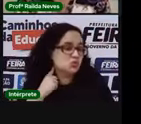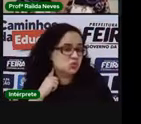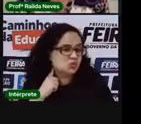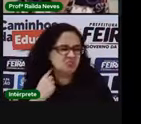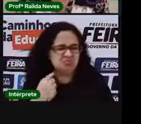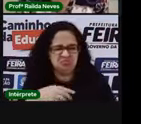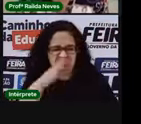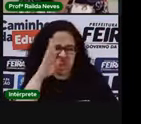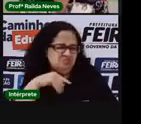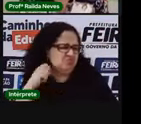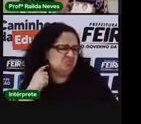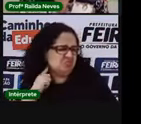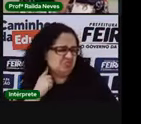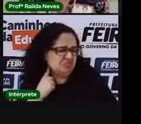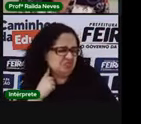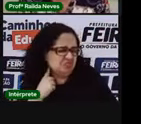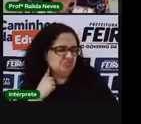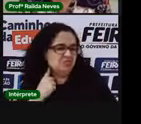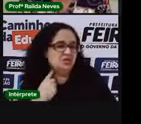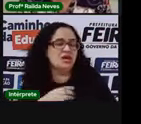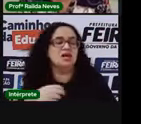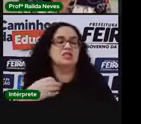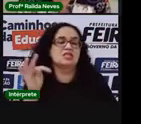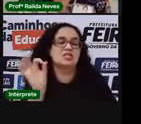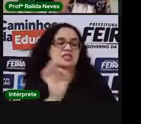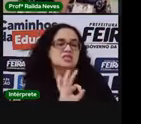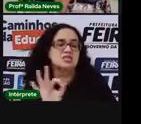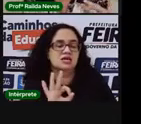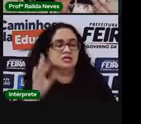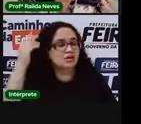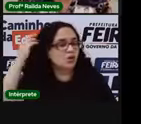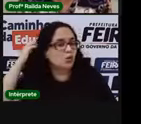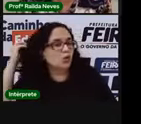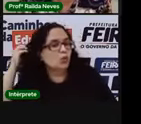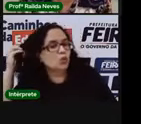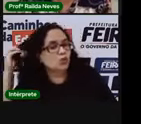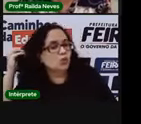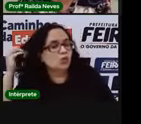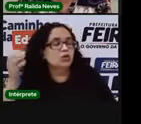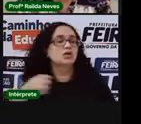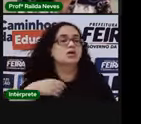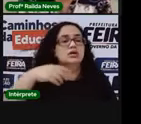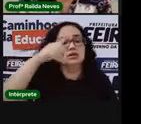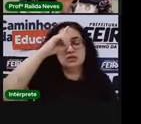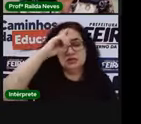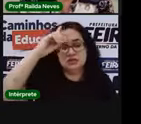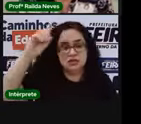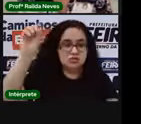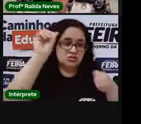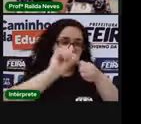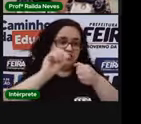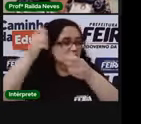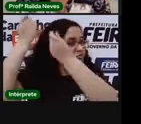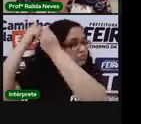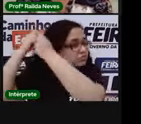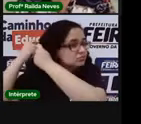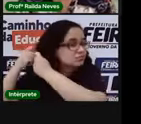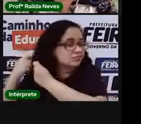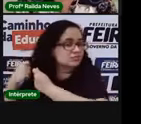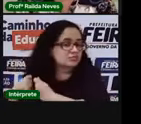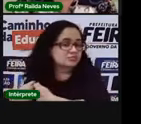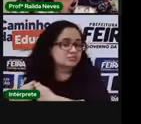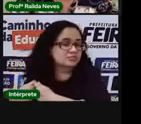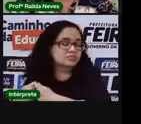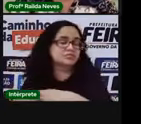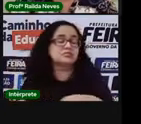fedido, não era nada disso, e é o cabelo daquela pessoa, é o cabelo que Deus fez para ela, não é?